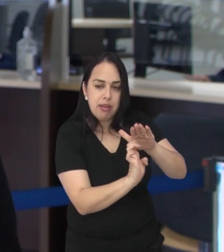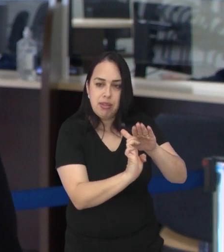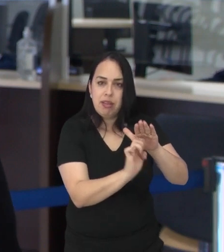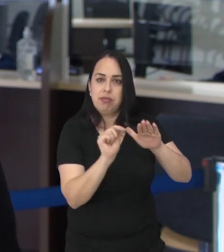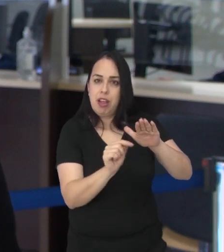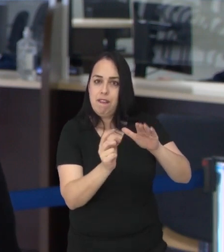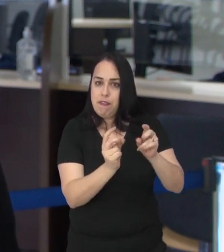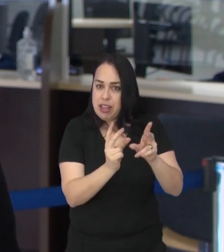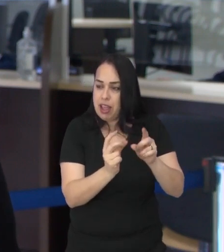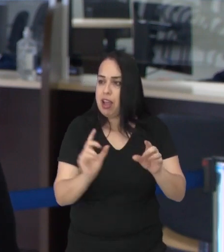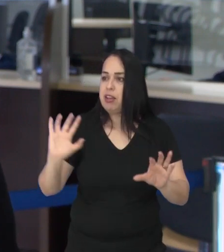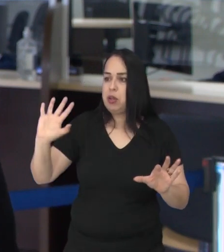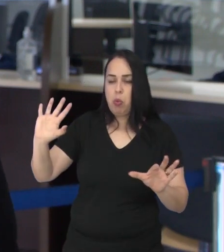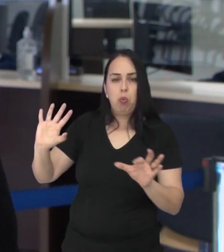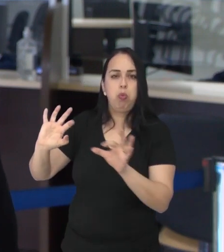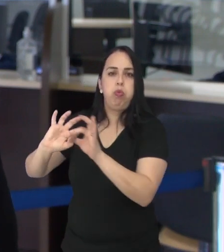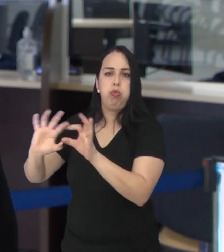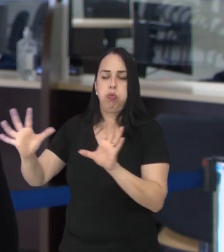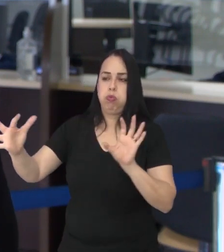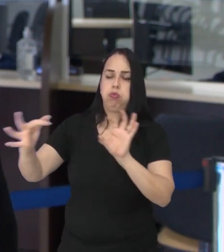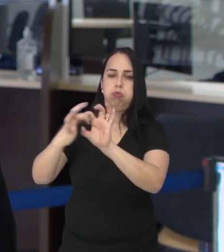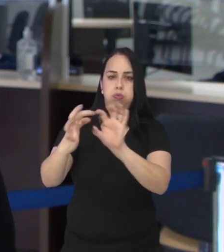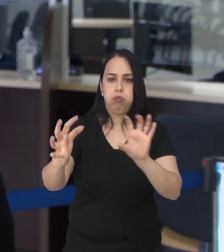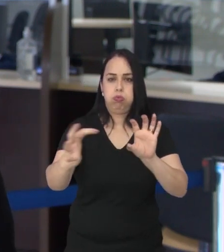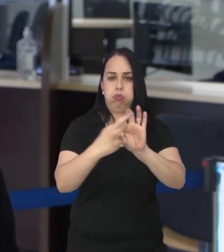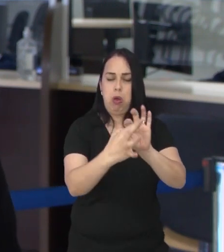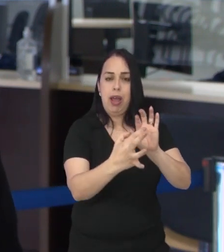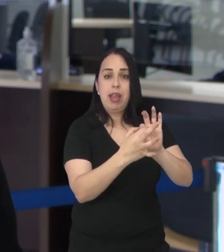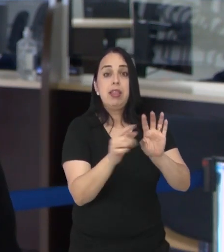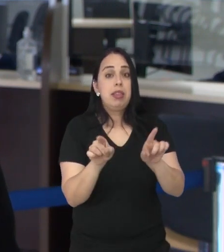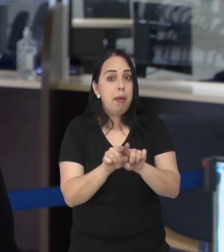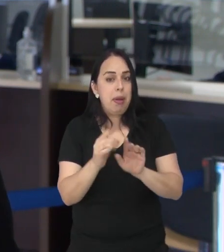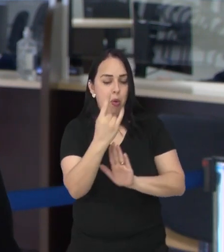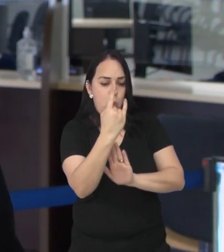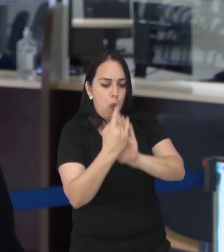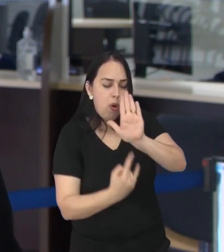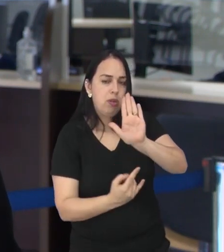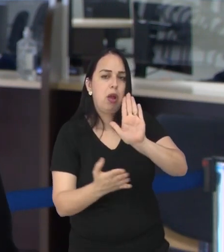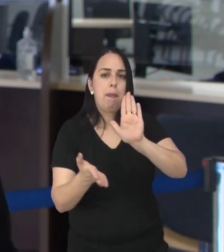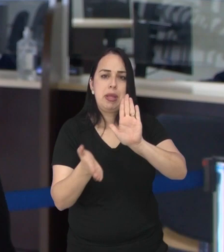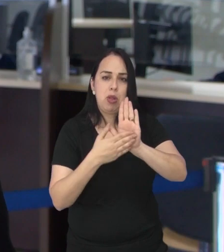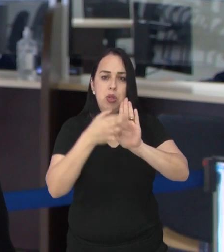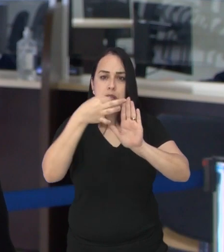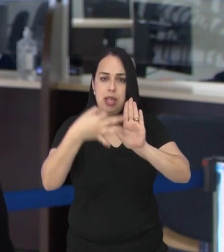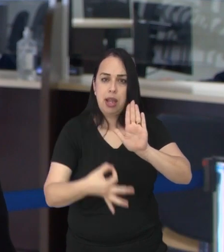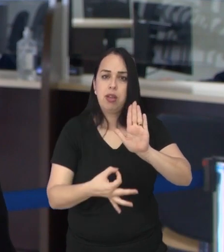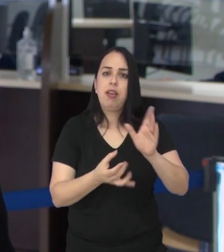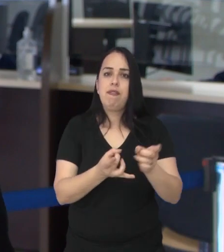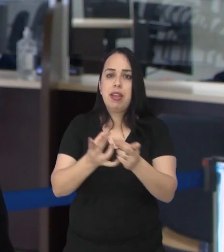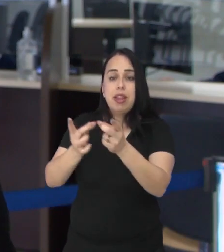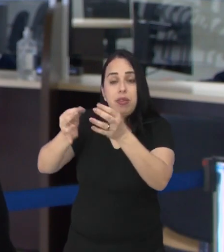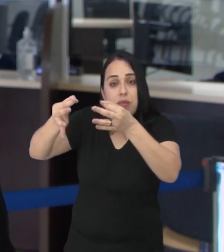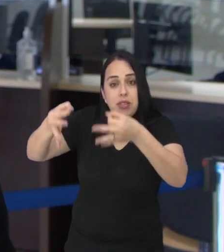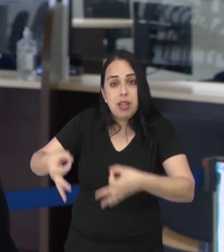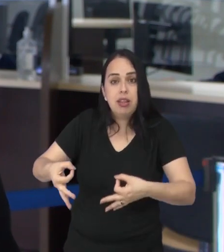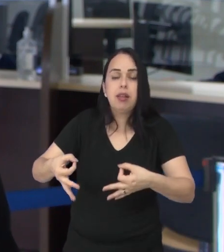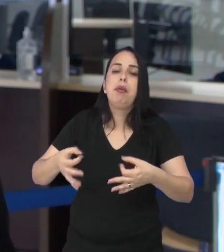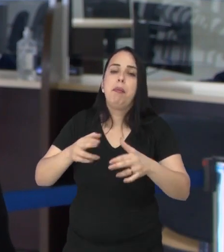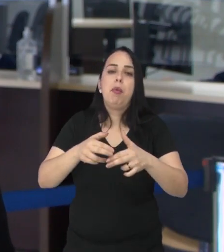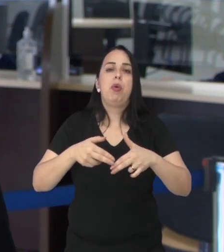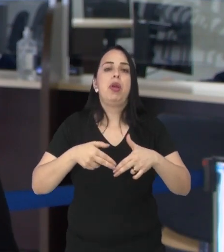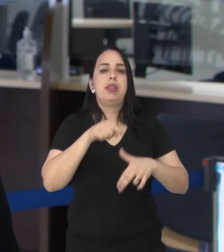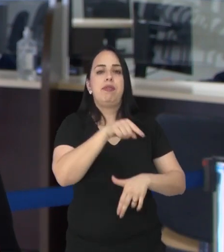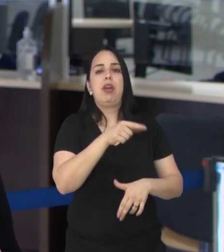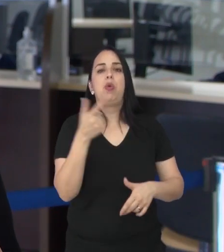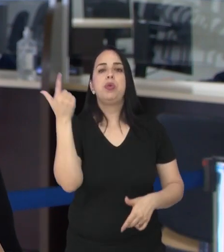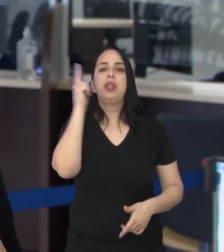aproximar as empresas do estado de São Paulo, oferecendo seus produtos com mais regularidade, com mais eficiência para